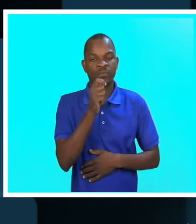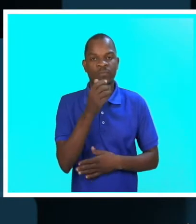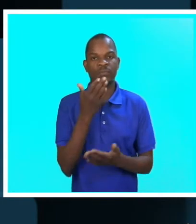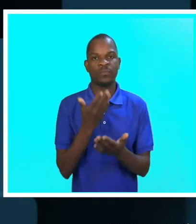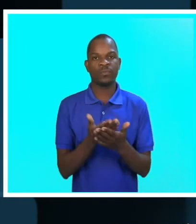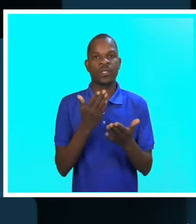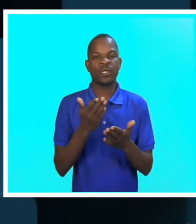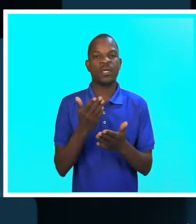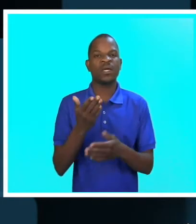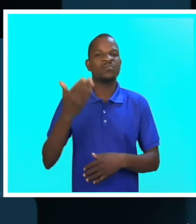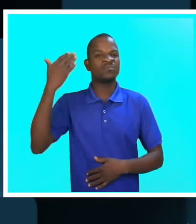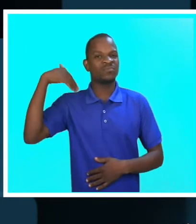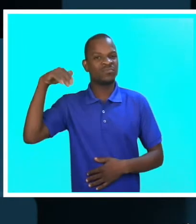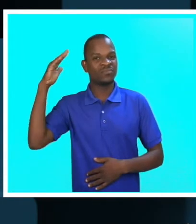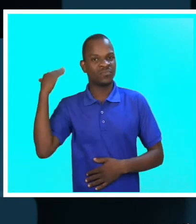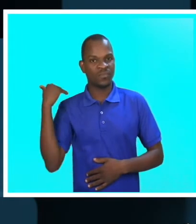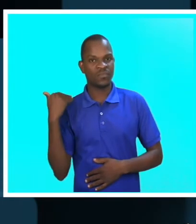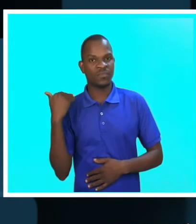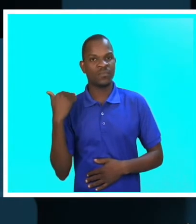porque antigamente